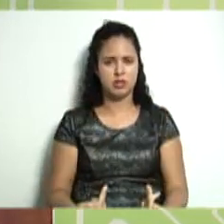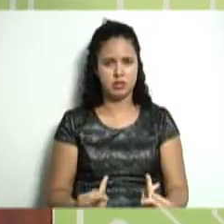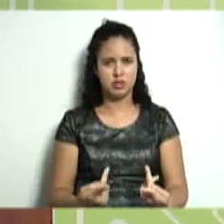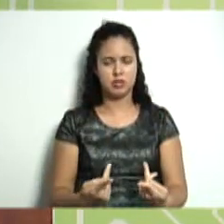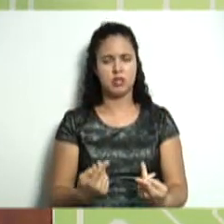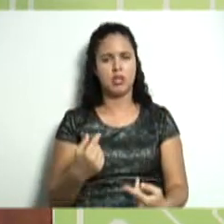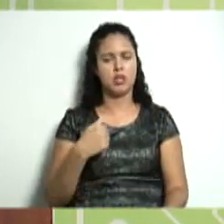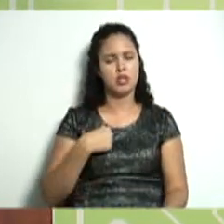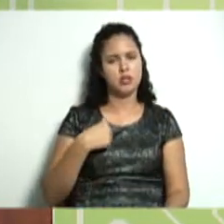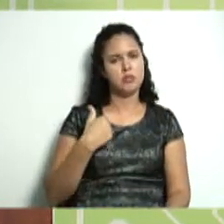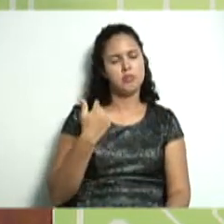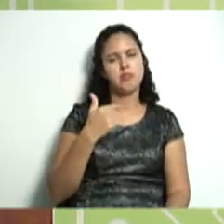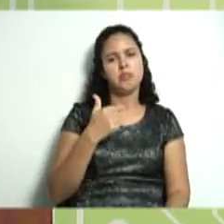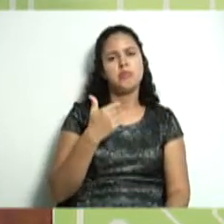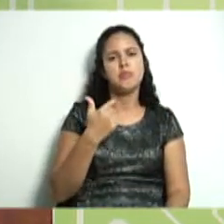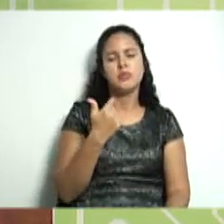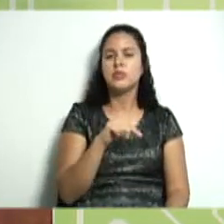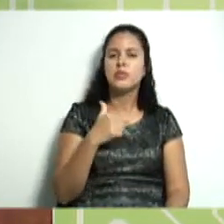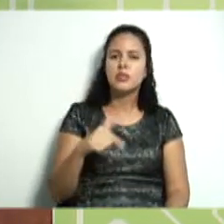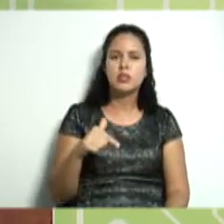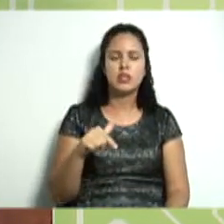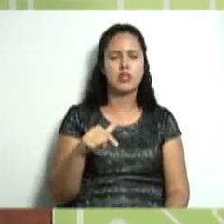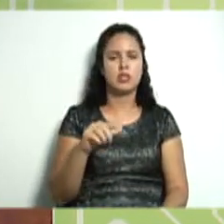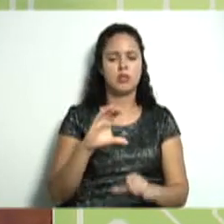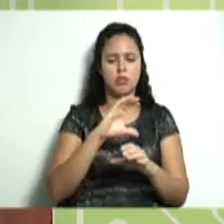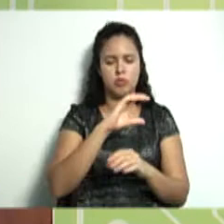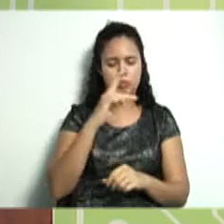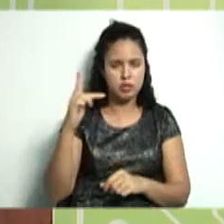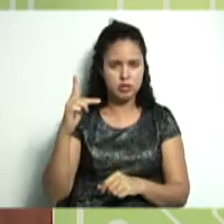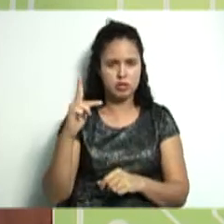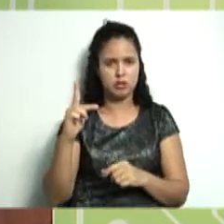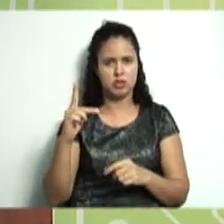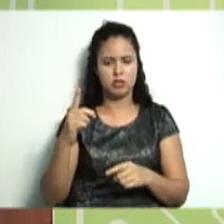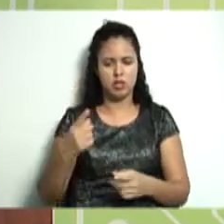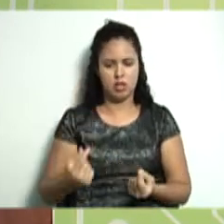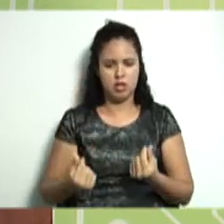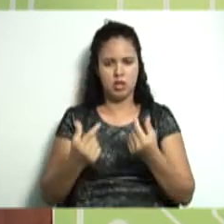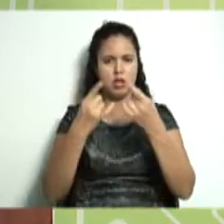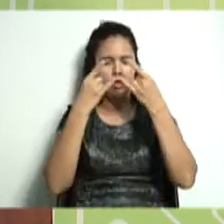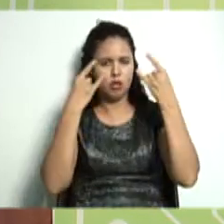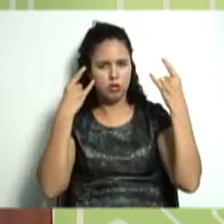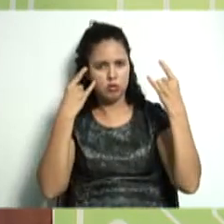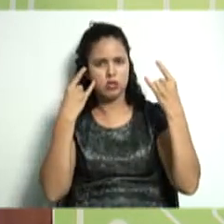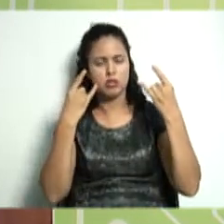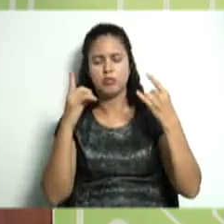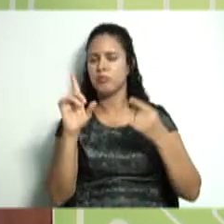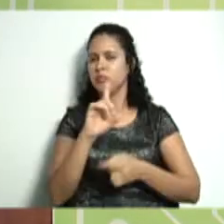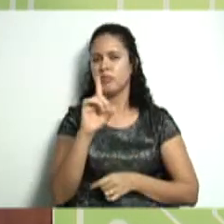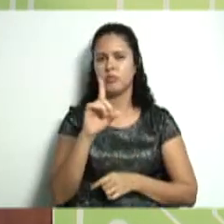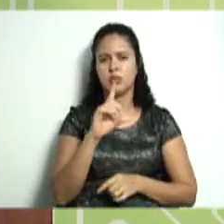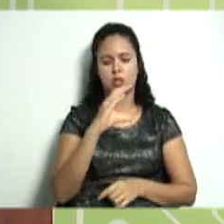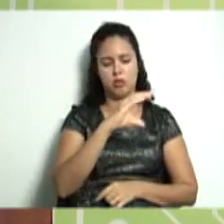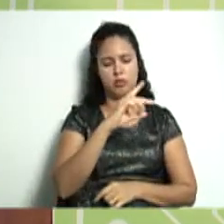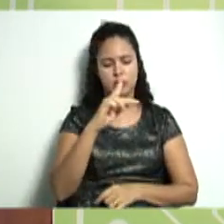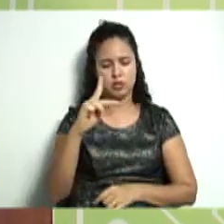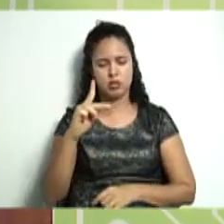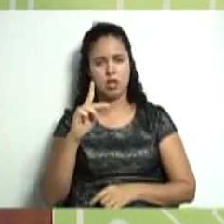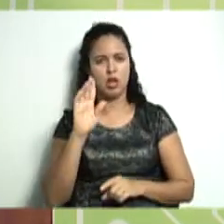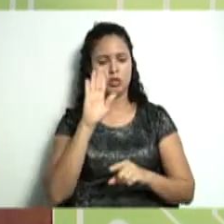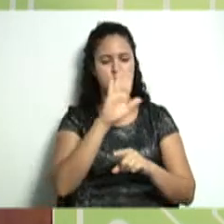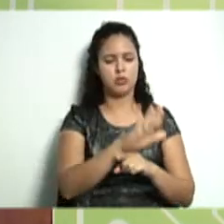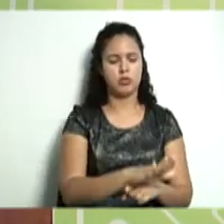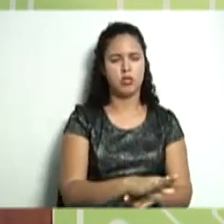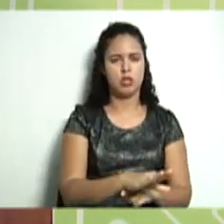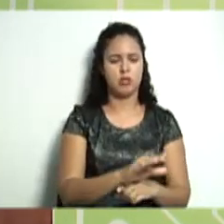não tenho cooperativas para o lucro, eu tenho cooperativas para melhorar a vida da